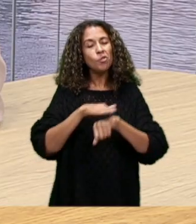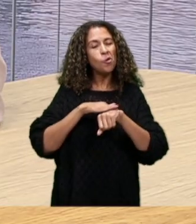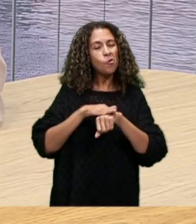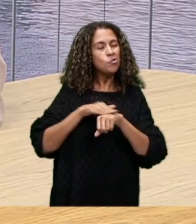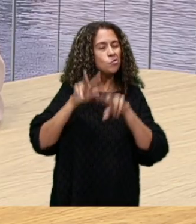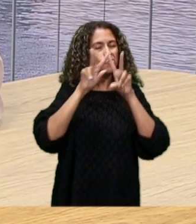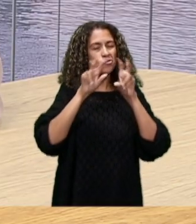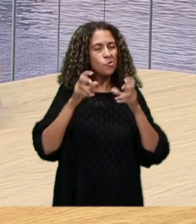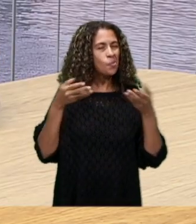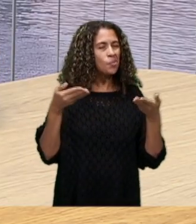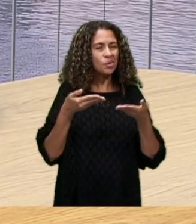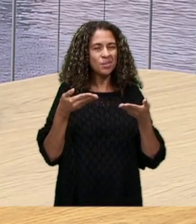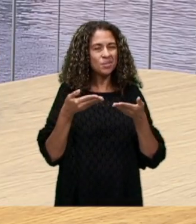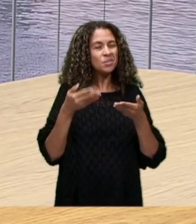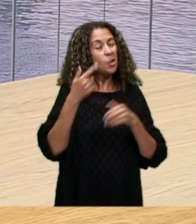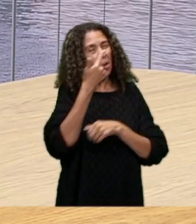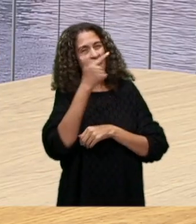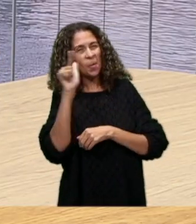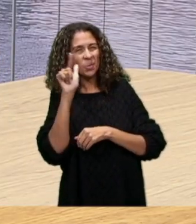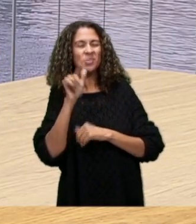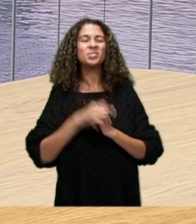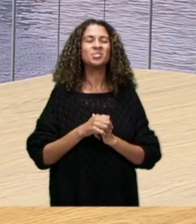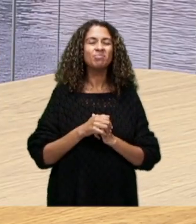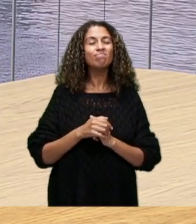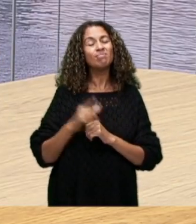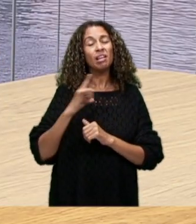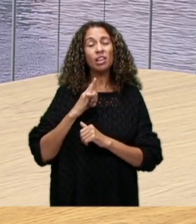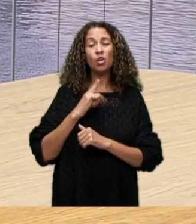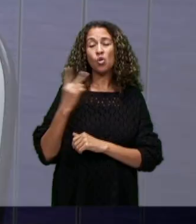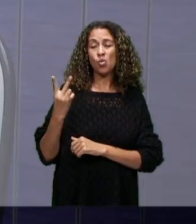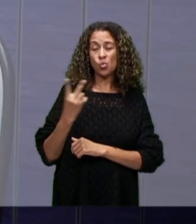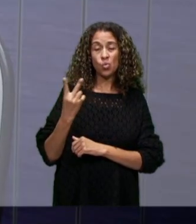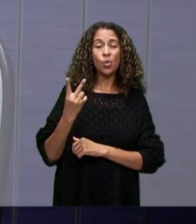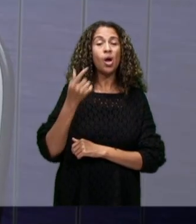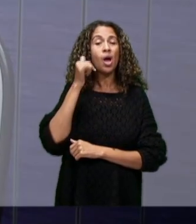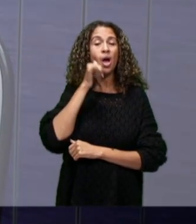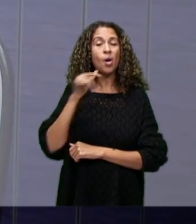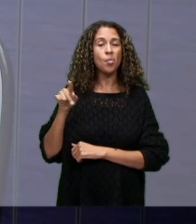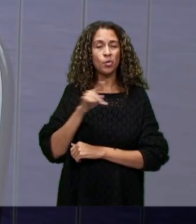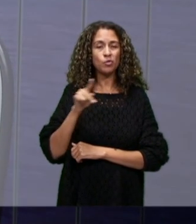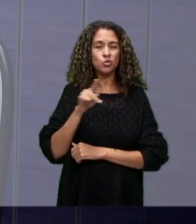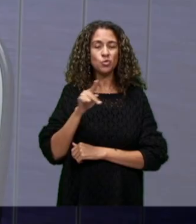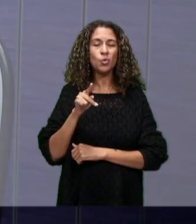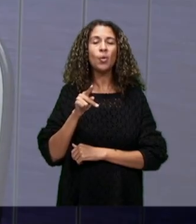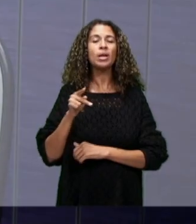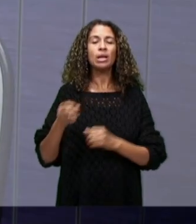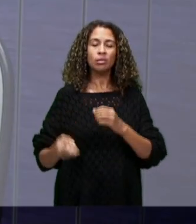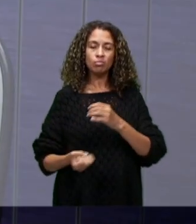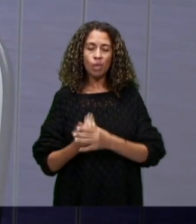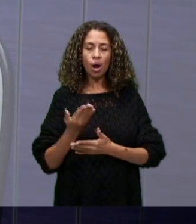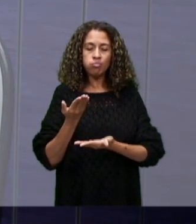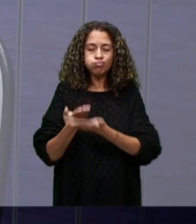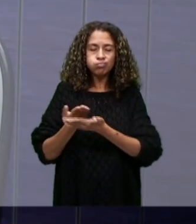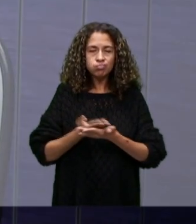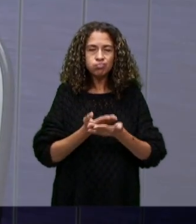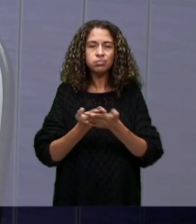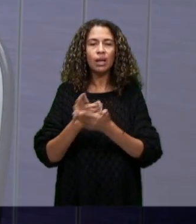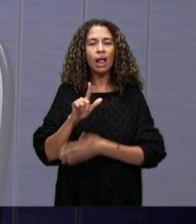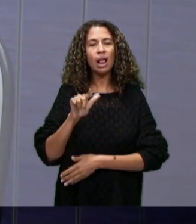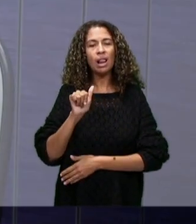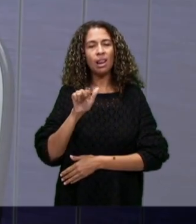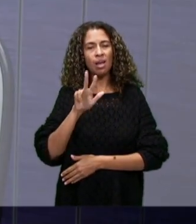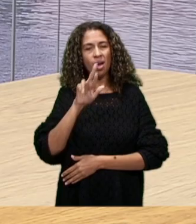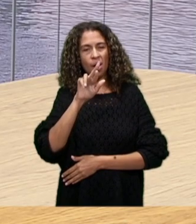sobre esses temas e mais alguns, eu recebo hoje a professora doutora em Ecologia, a bióloga do IFSC, Laura